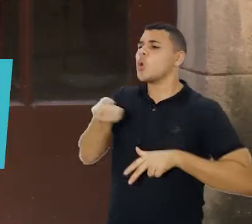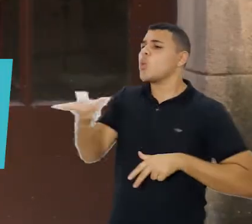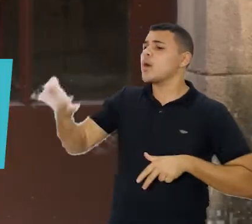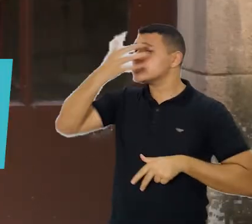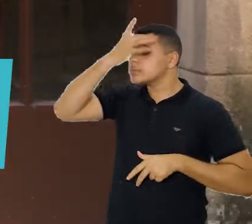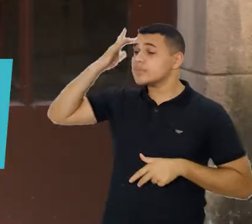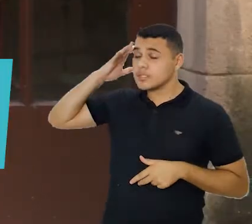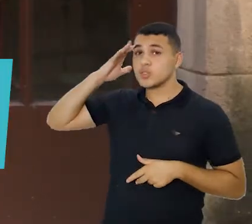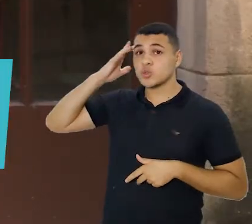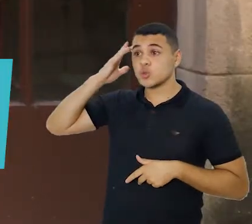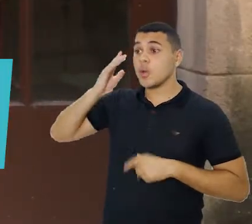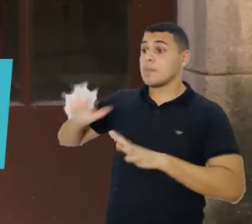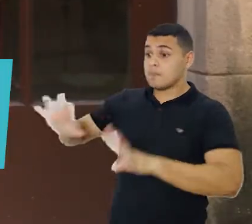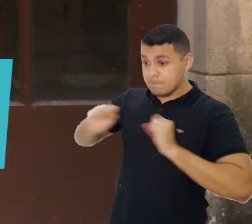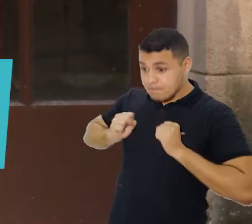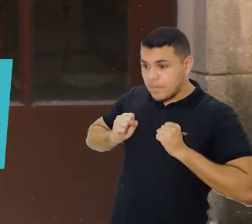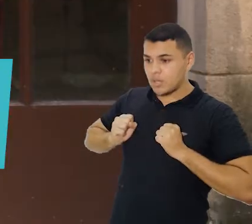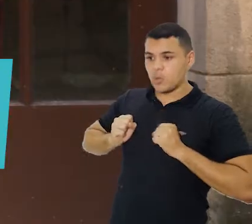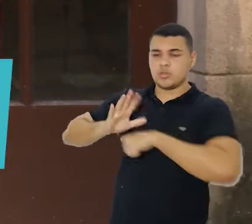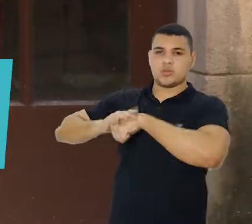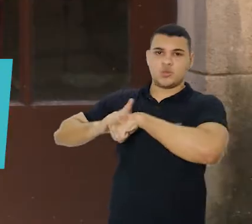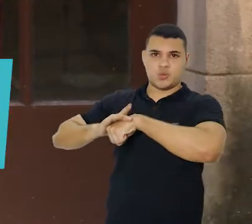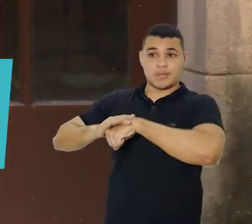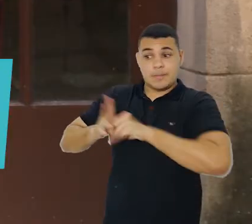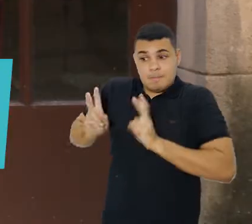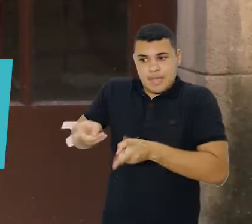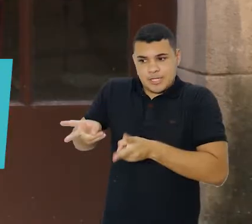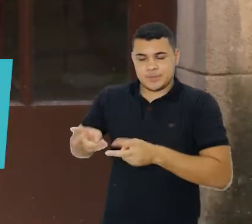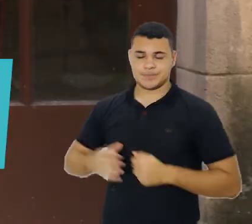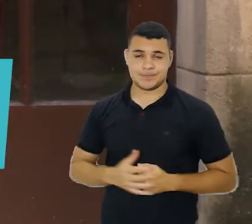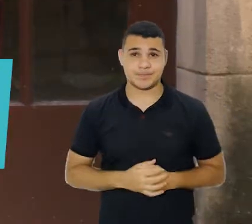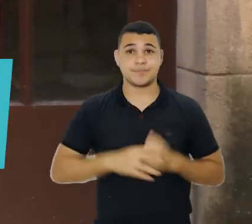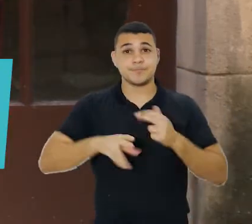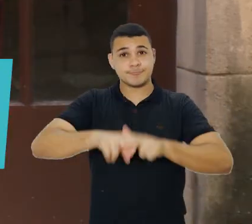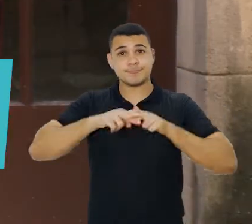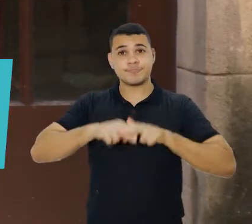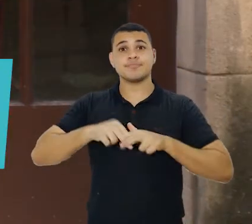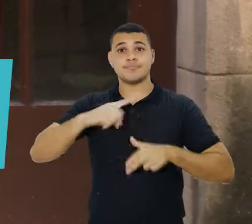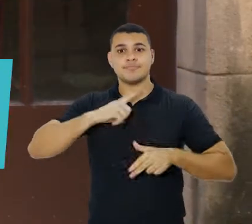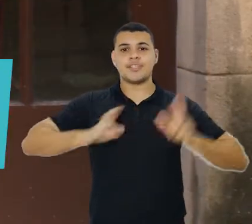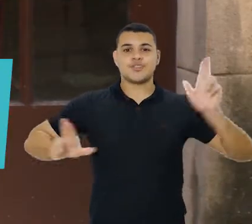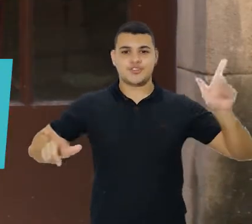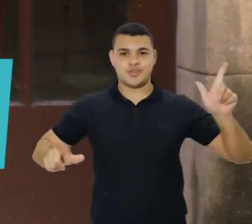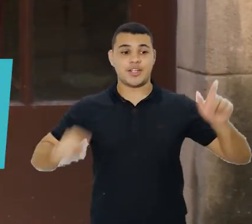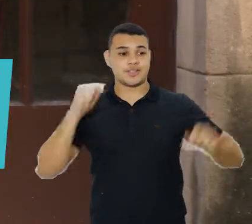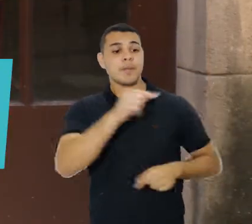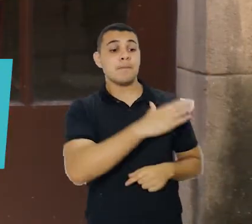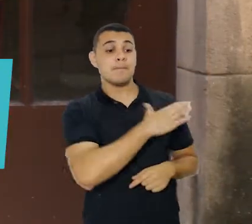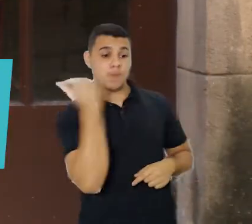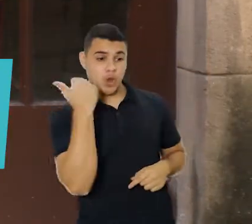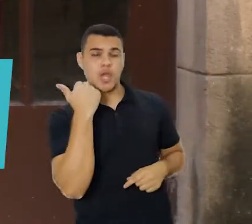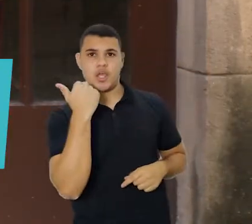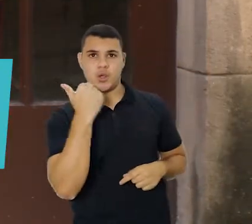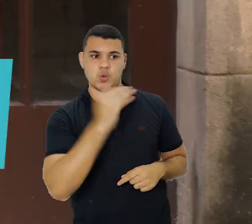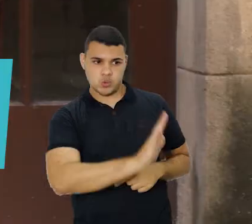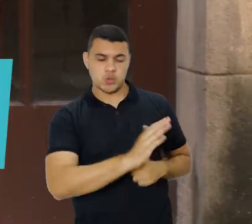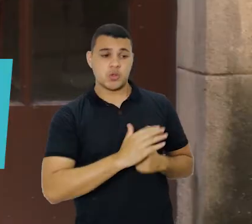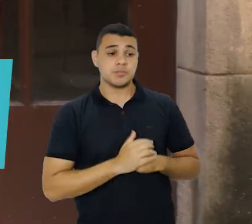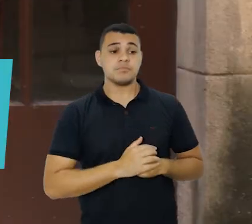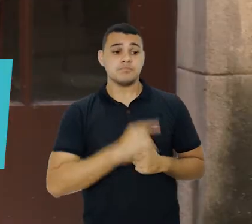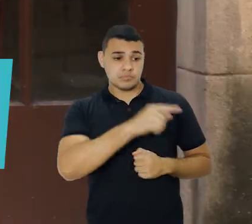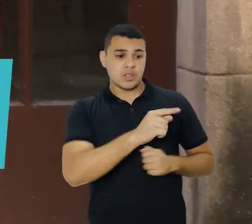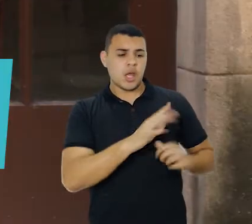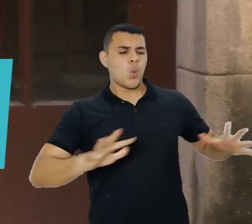óbitos pelo número de casos dessa mesma doença. Tá? Então, diferentemente da mortalidade,